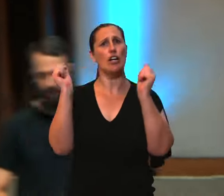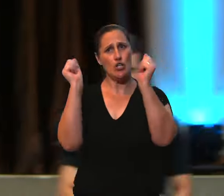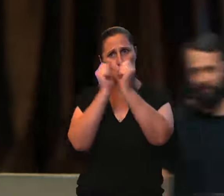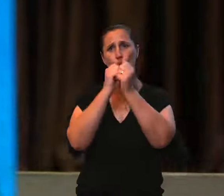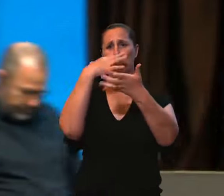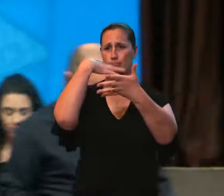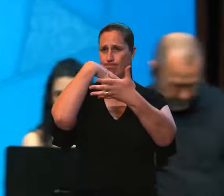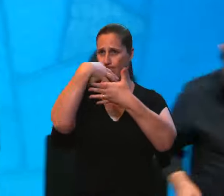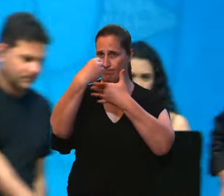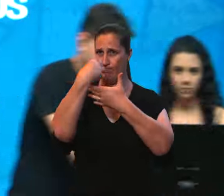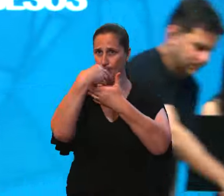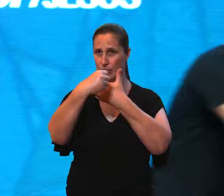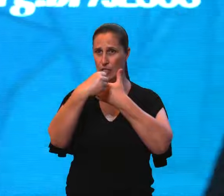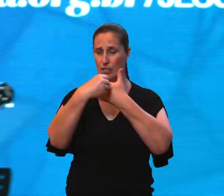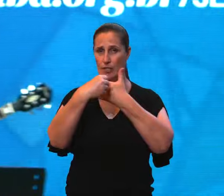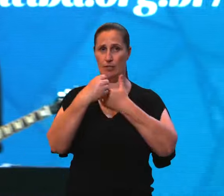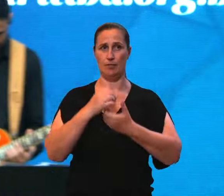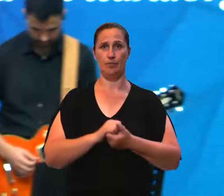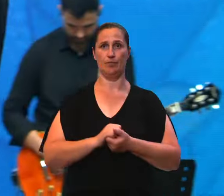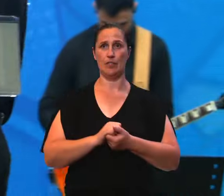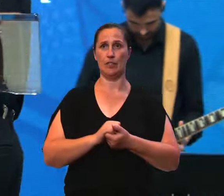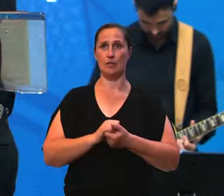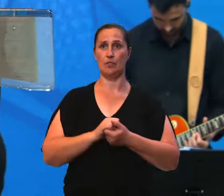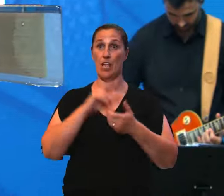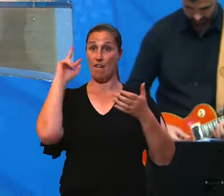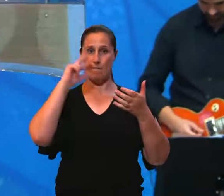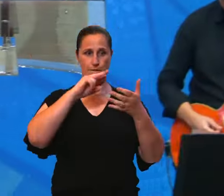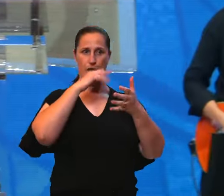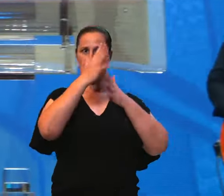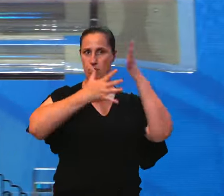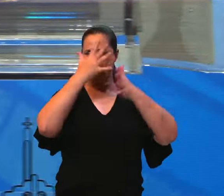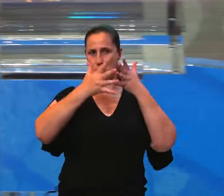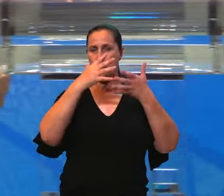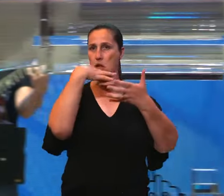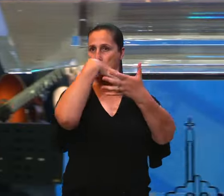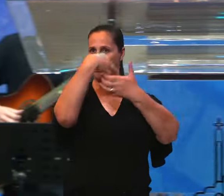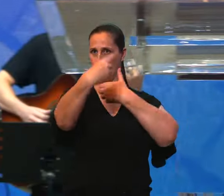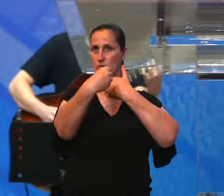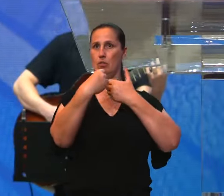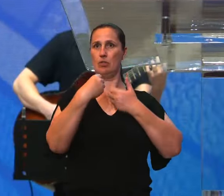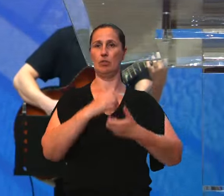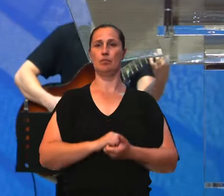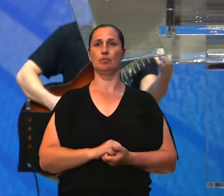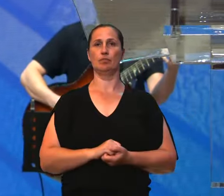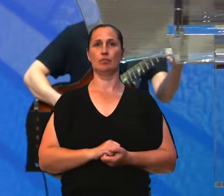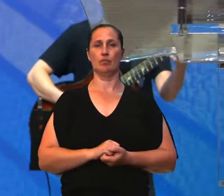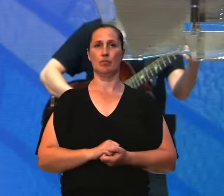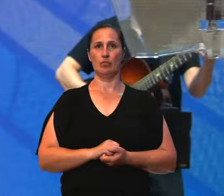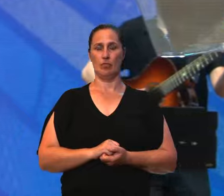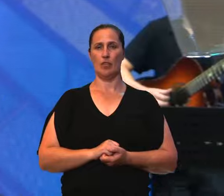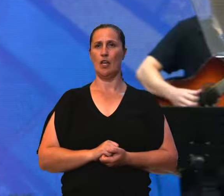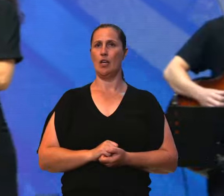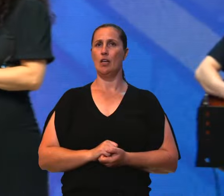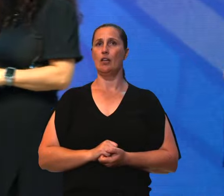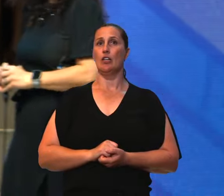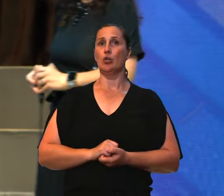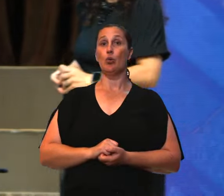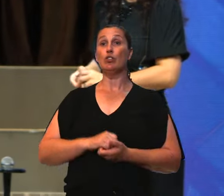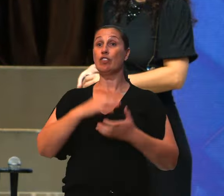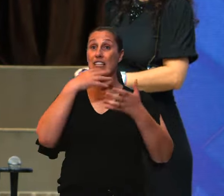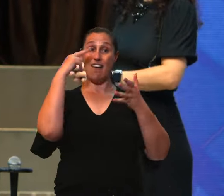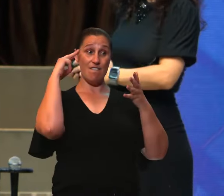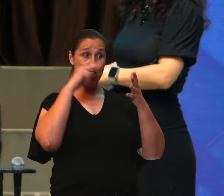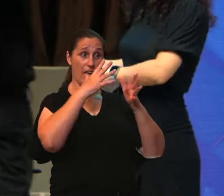alta para você ouvir tua voz por quê Porque quando você primeiro porque a Bíblia Manda depois porque quando você ouve a tua voz fica forte no teu coração quando você ouve a tua